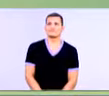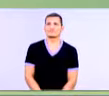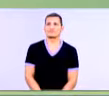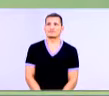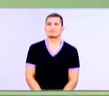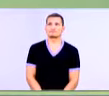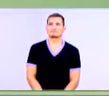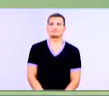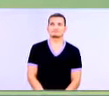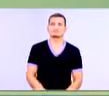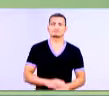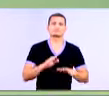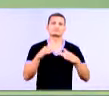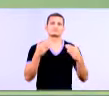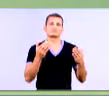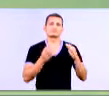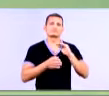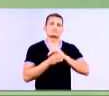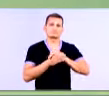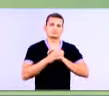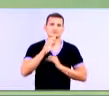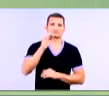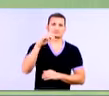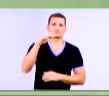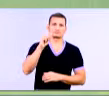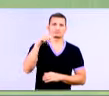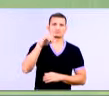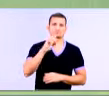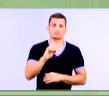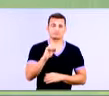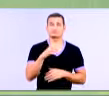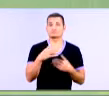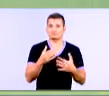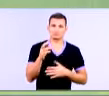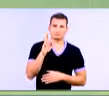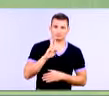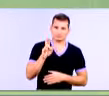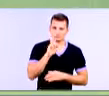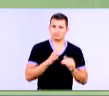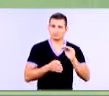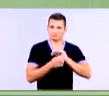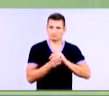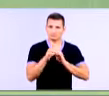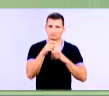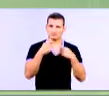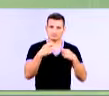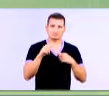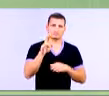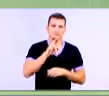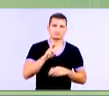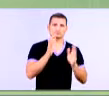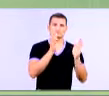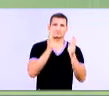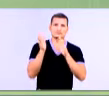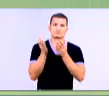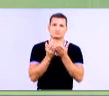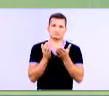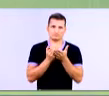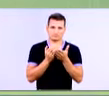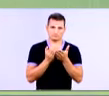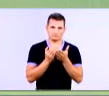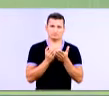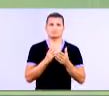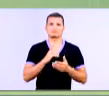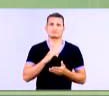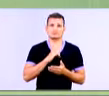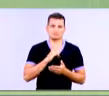Quais são os comandos de entrada, gente? Para utilizar os comandos de entrada, você tem que utilizar uma biblioteca que trata desses comandos de